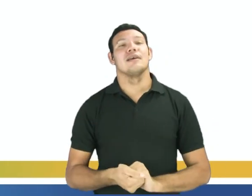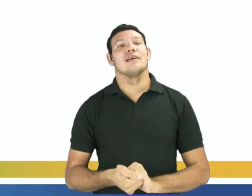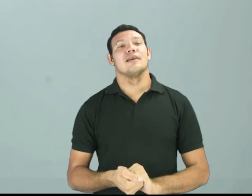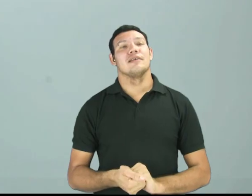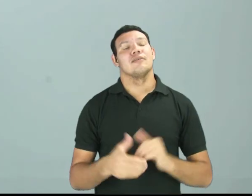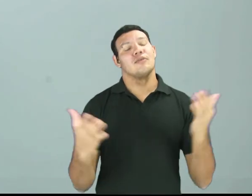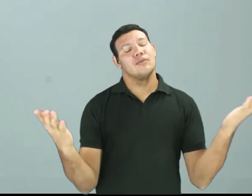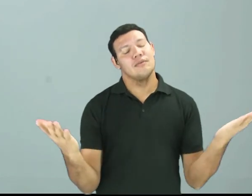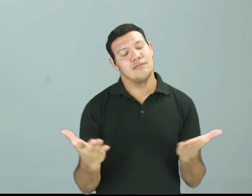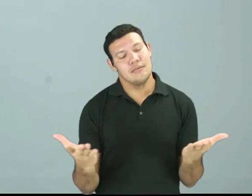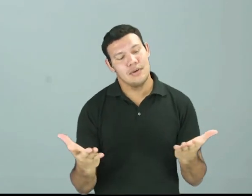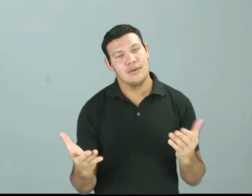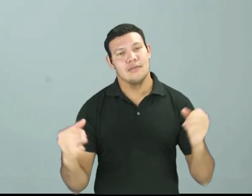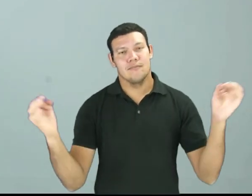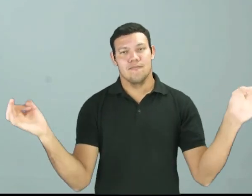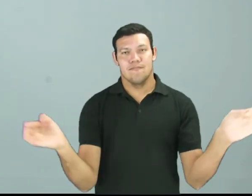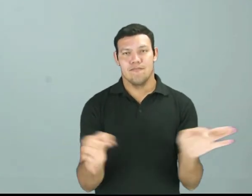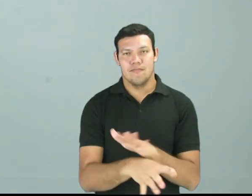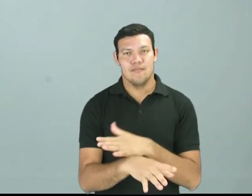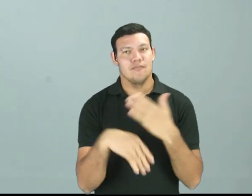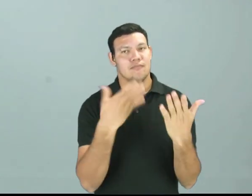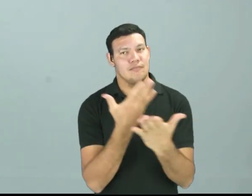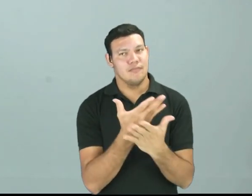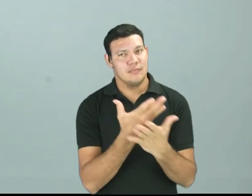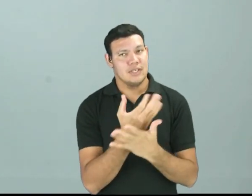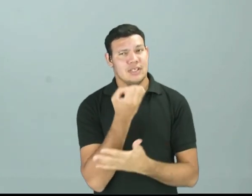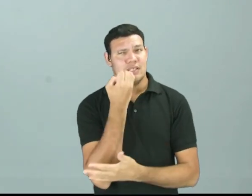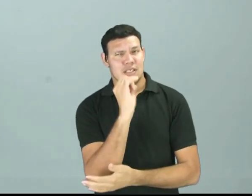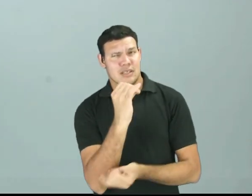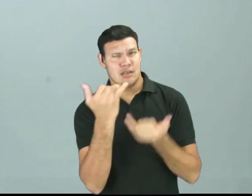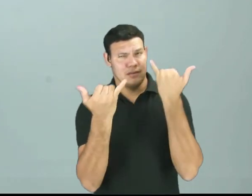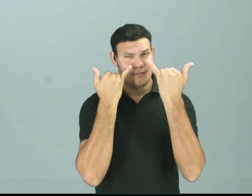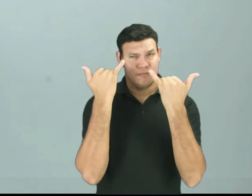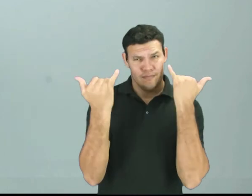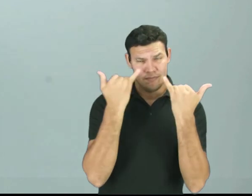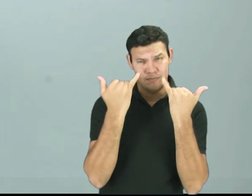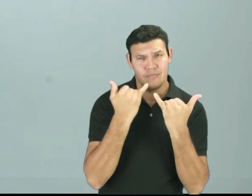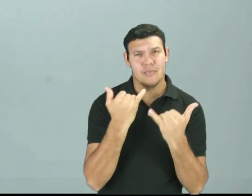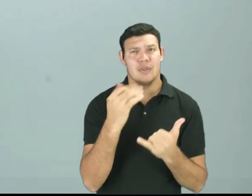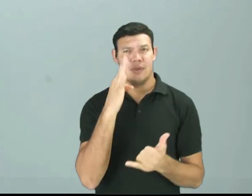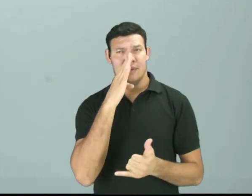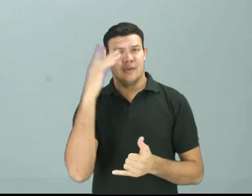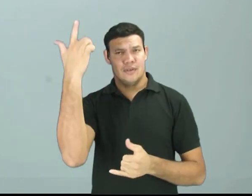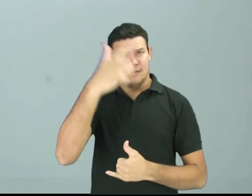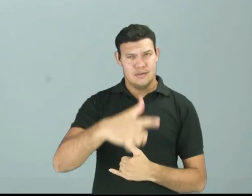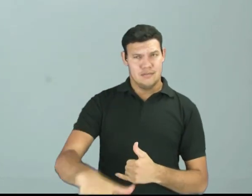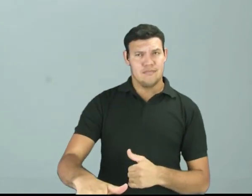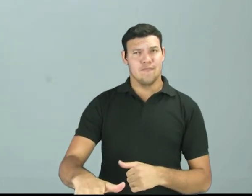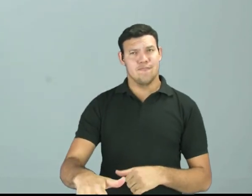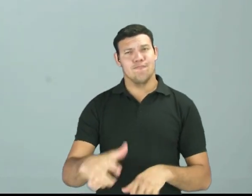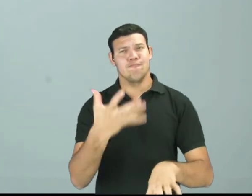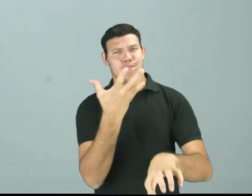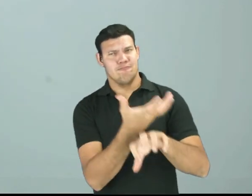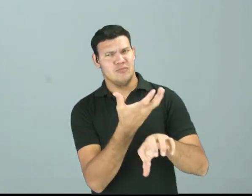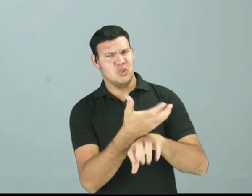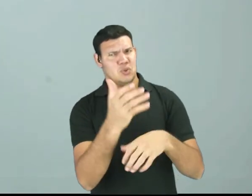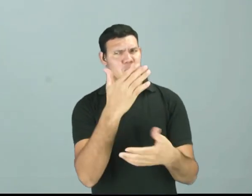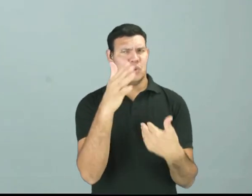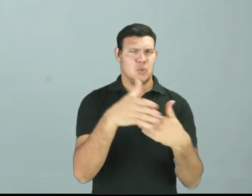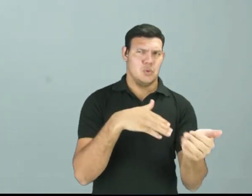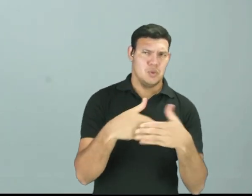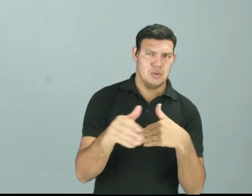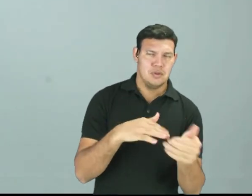a nossa aula de hoje. Se você quiser melhores informações, assistir essa aula de hoje ou outro componente curricular,